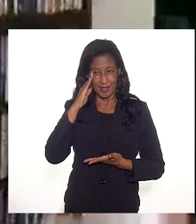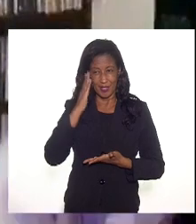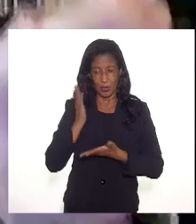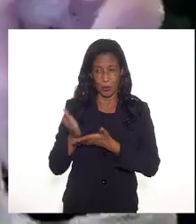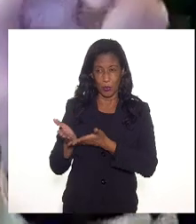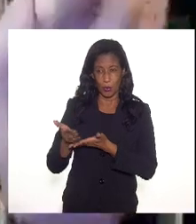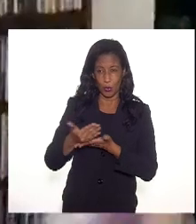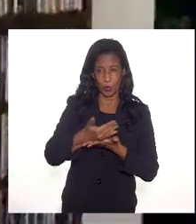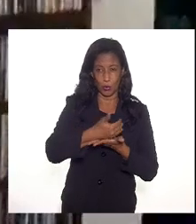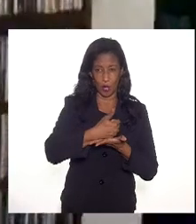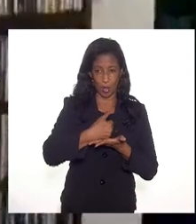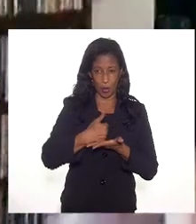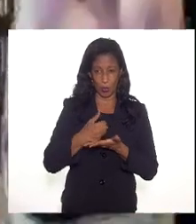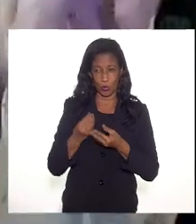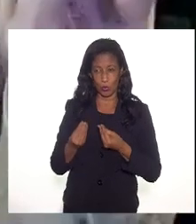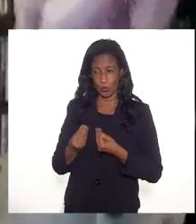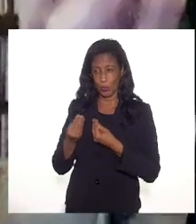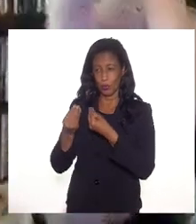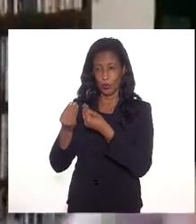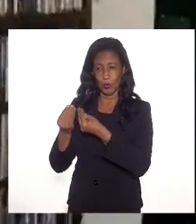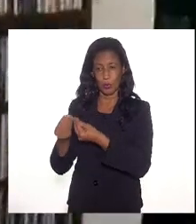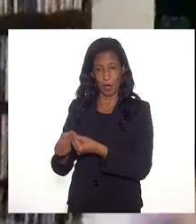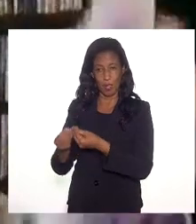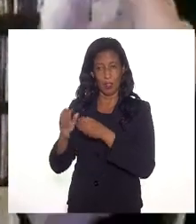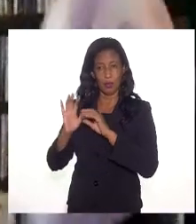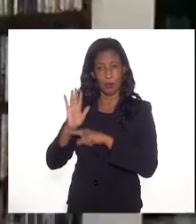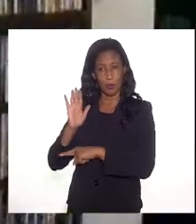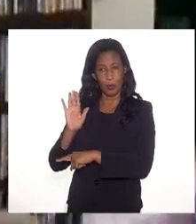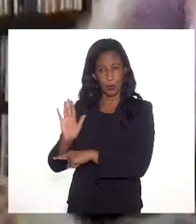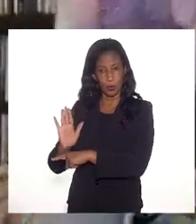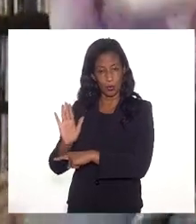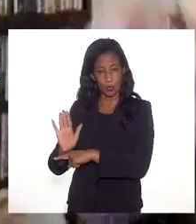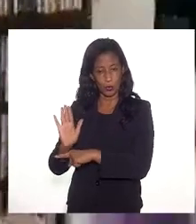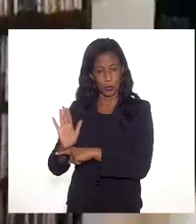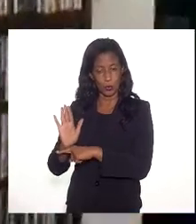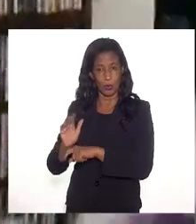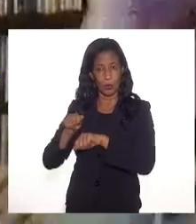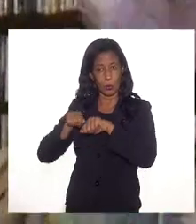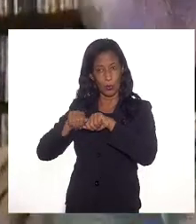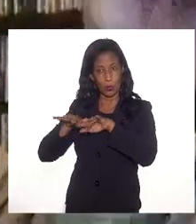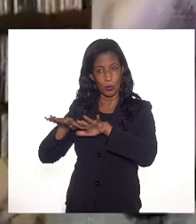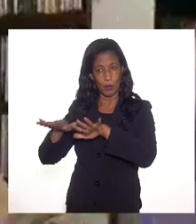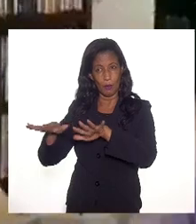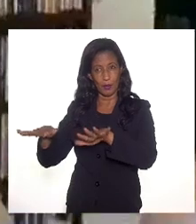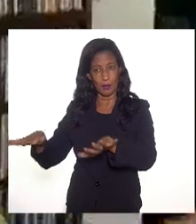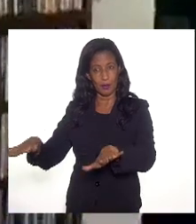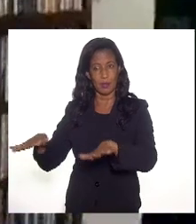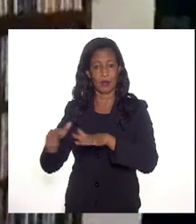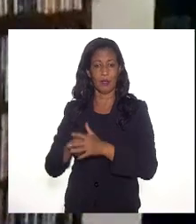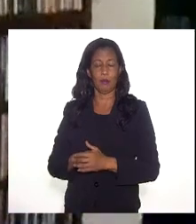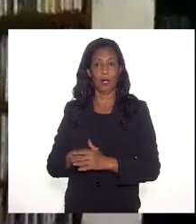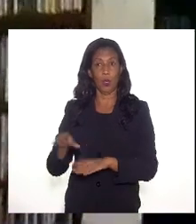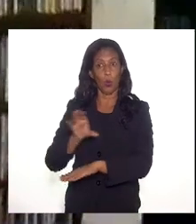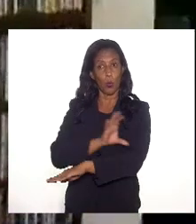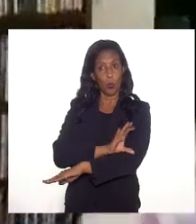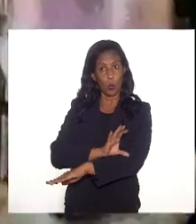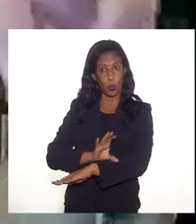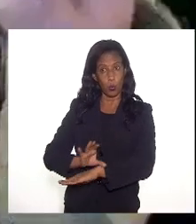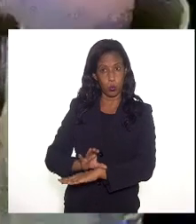recursos repassados para enfrentamento dos efeitos da pandemia na área cultural